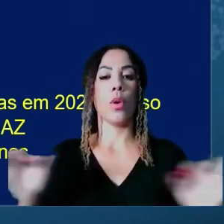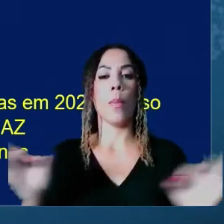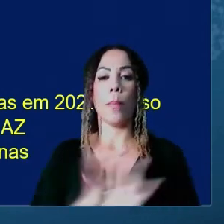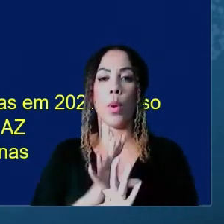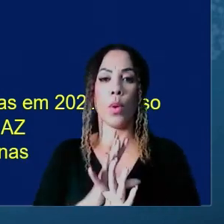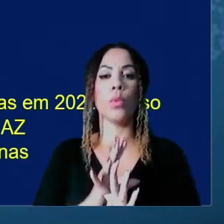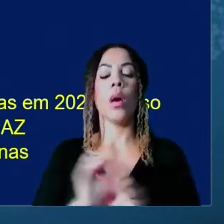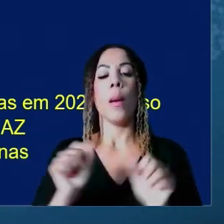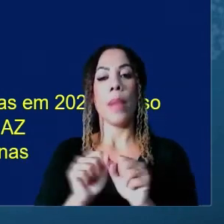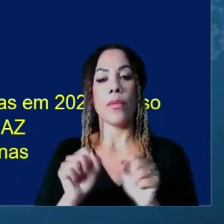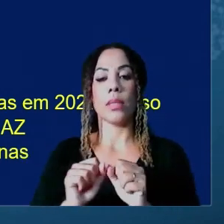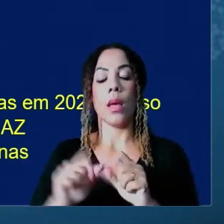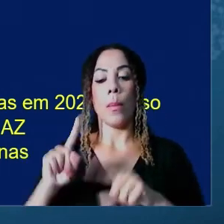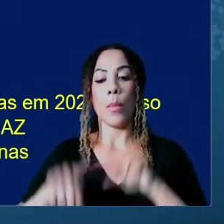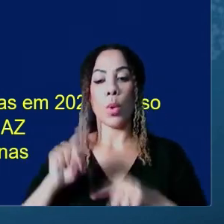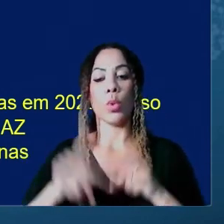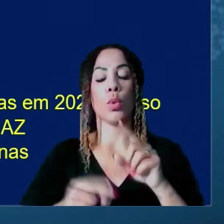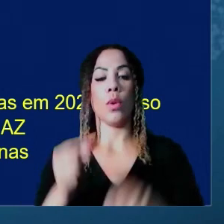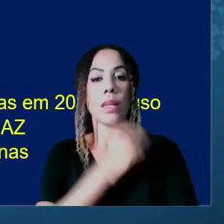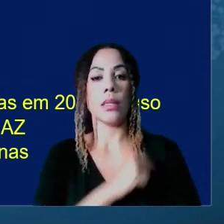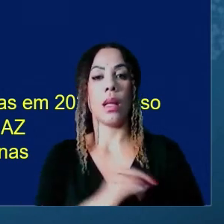testes diagnósticos de ponta a ponta.